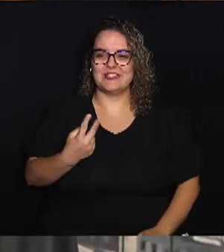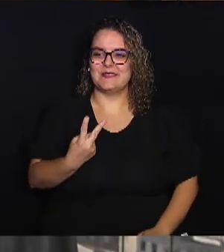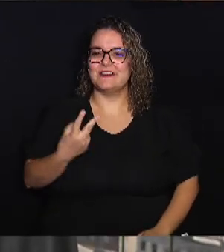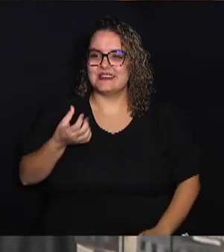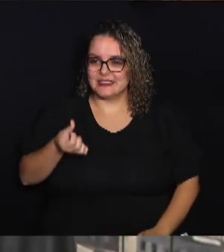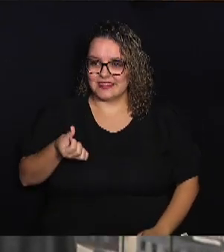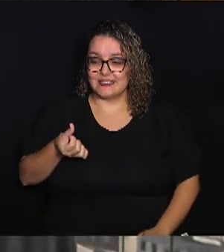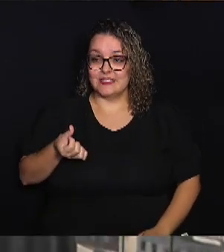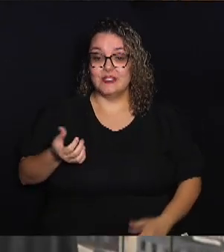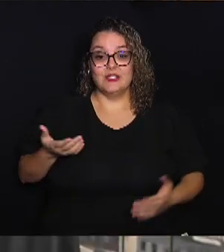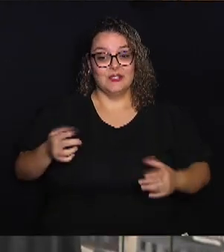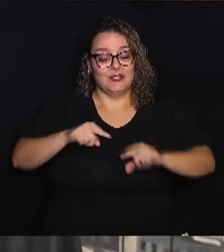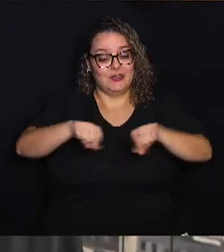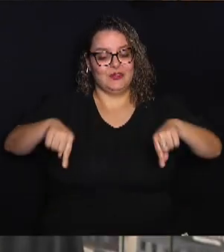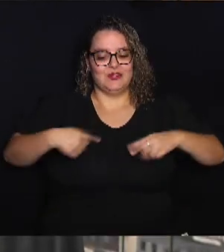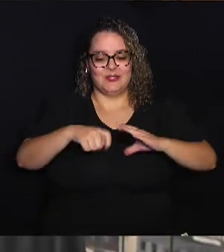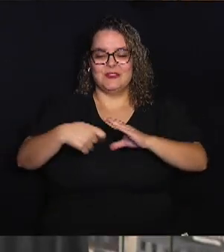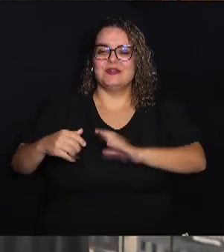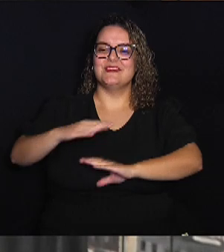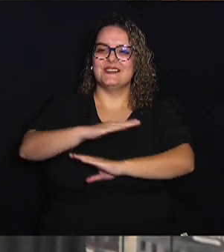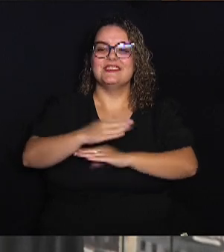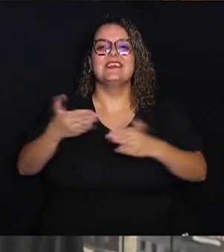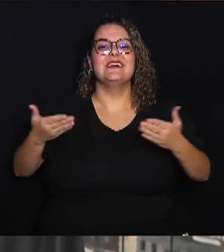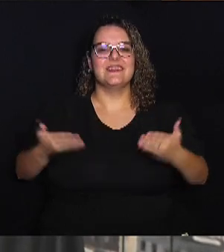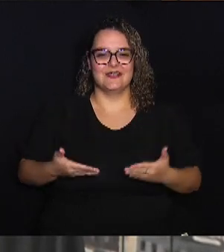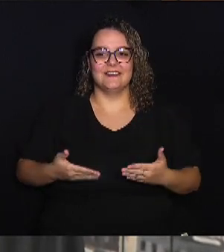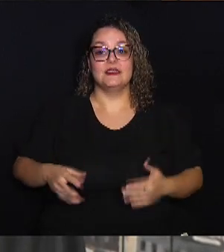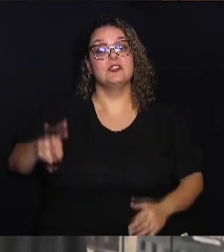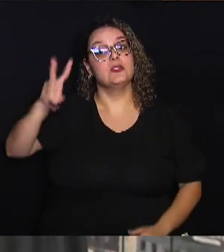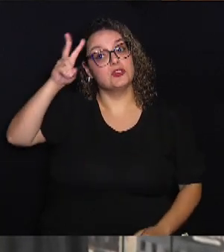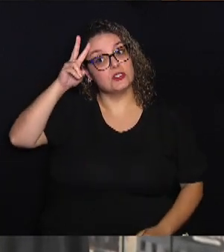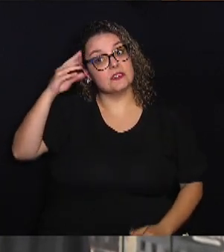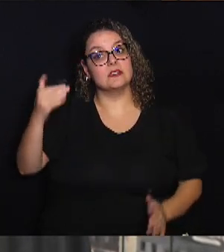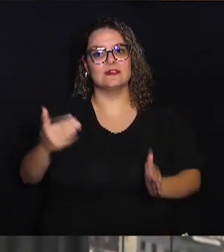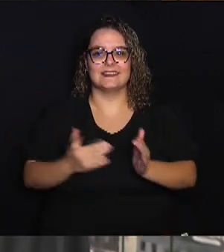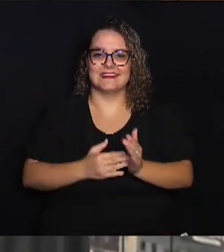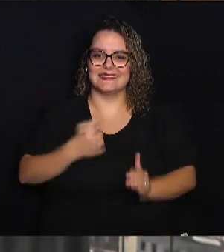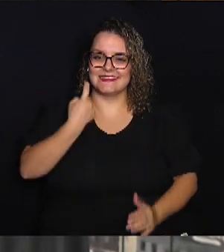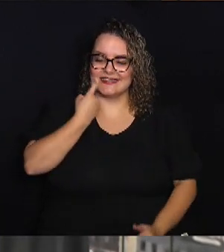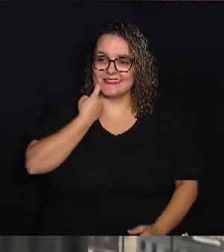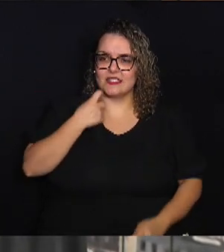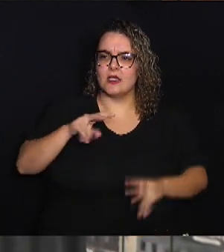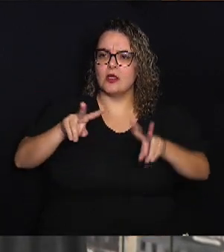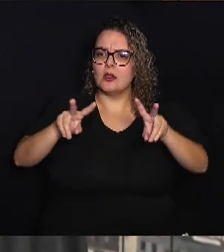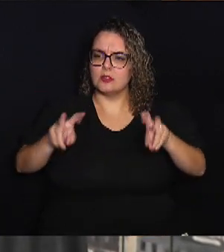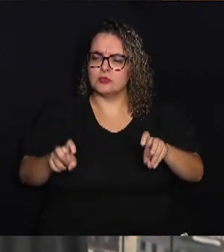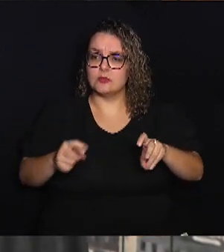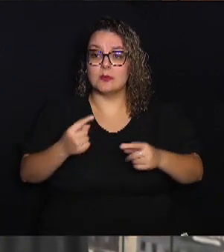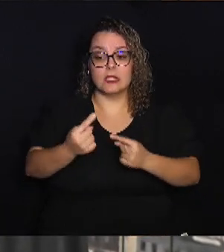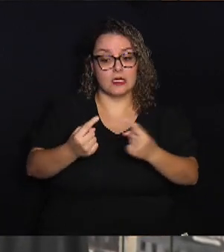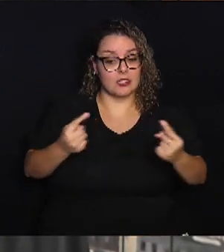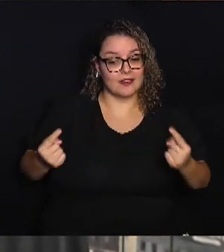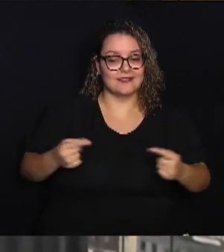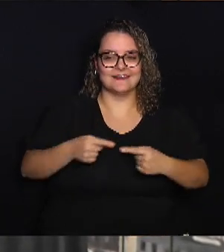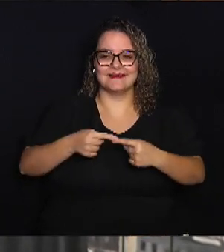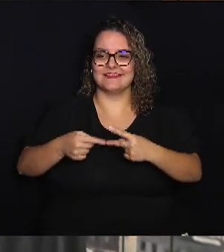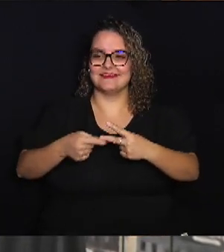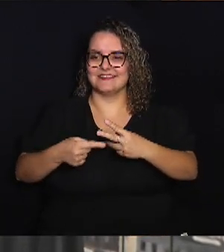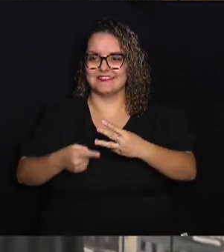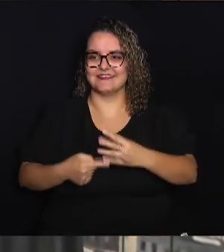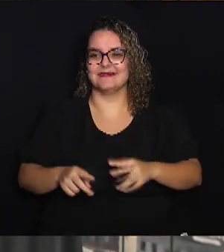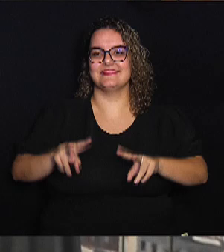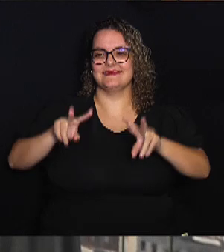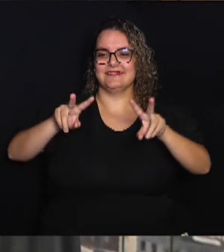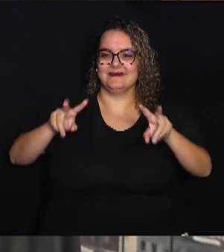1h26. Estúdio Câmara no ar, de segunda a sexta-feira, um tema que a cada dia da semana tem